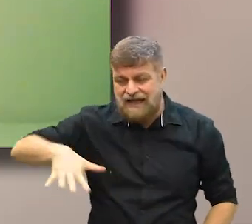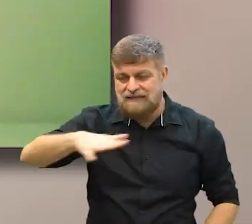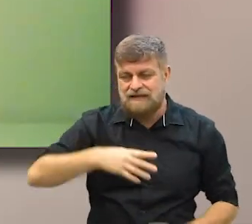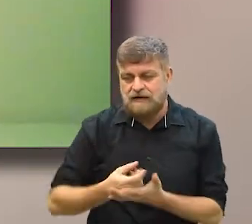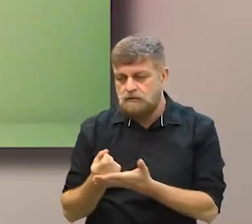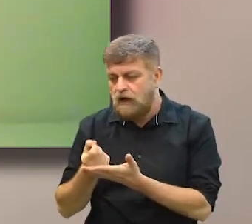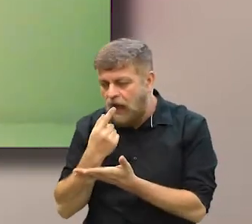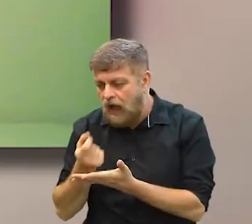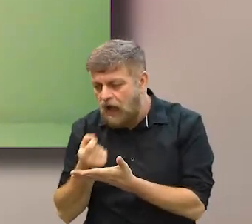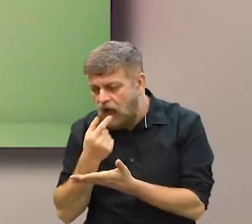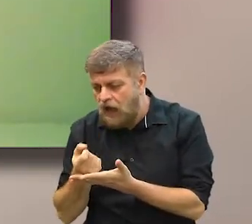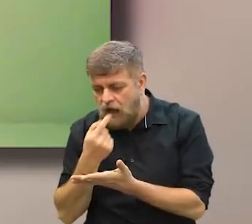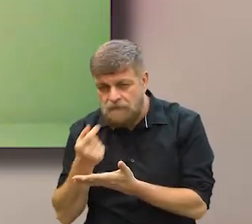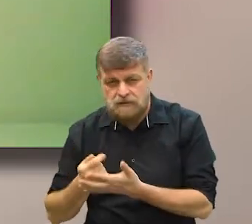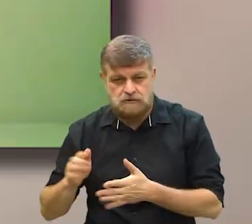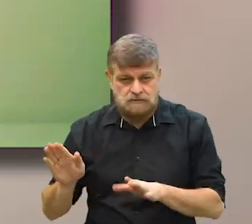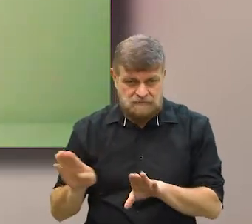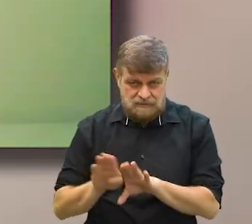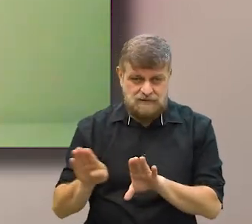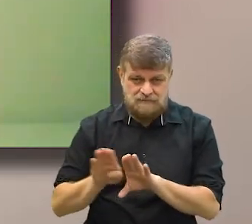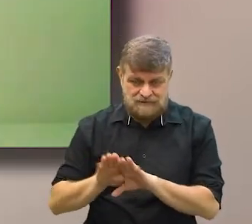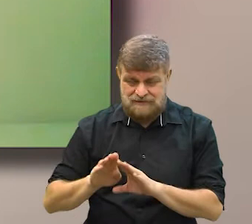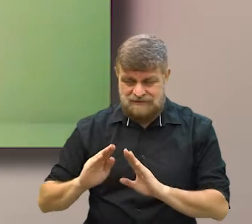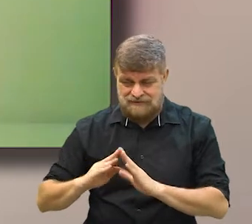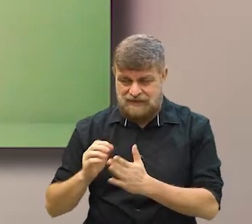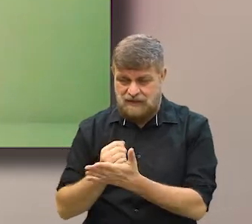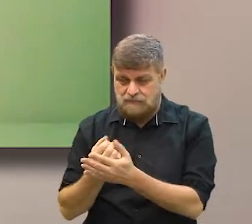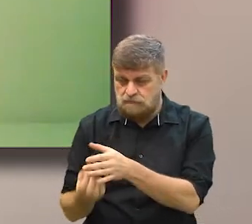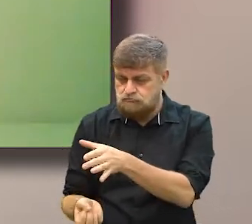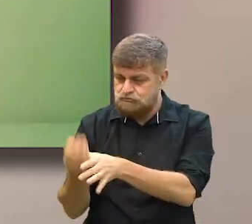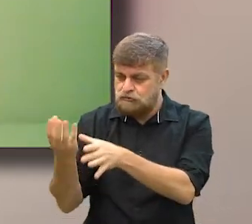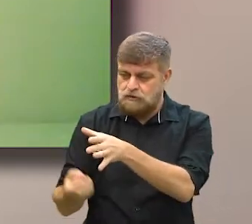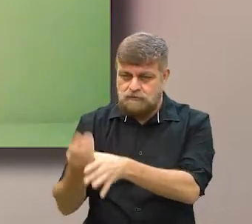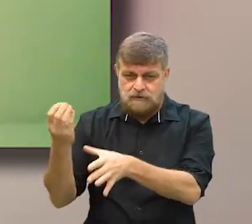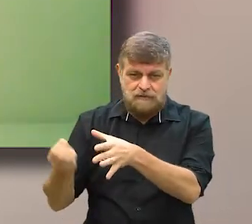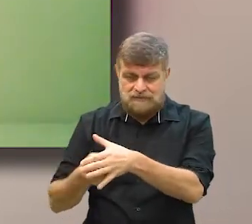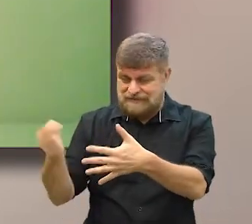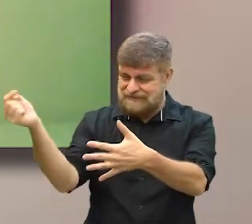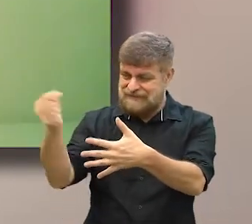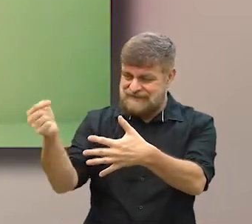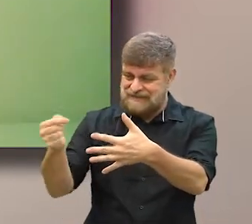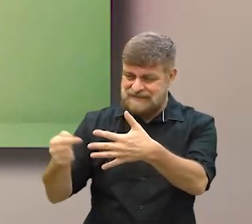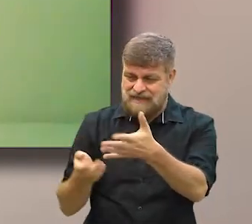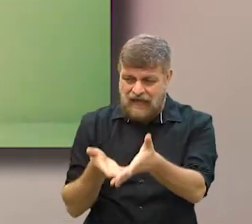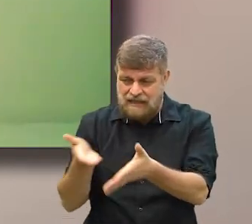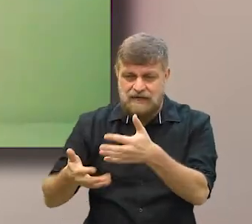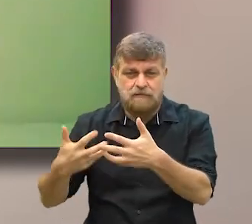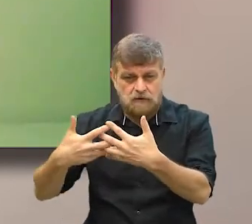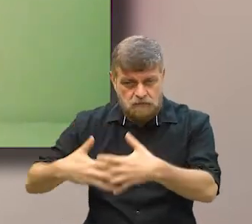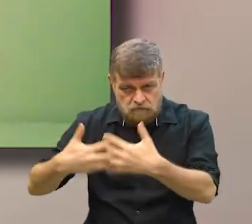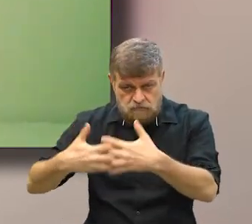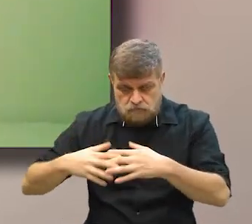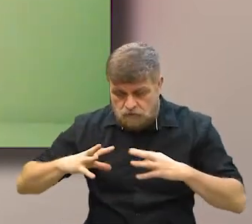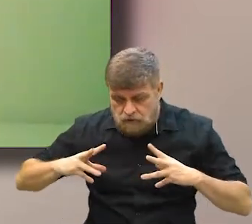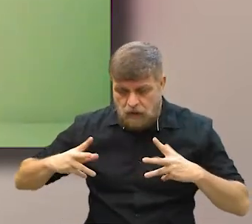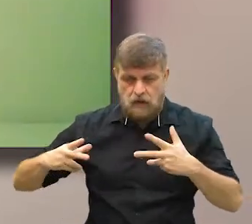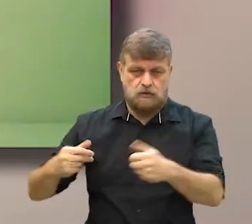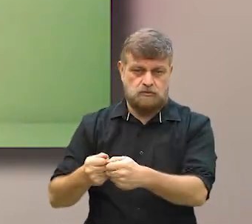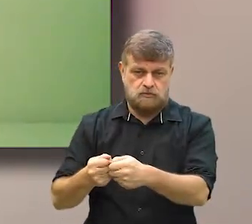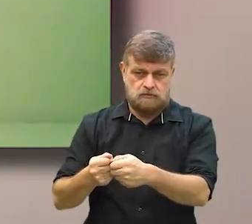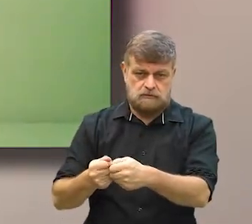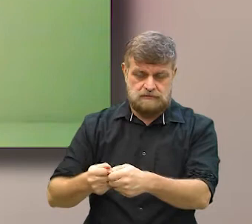vista farmacológico, quer dizer, os remédios estão aparecendo, remédios que tratam de maneira eficaz